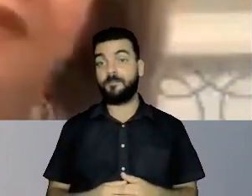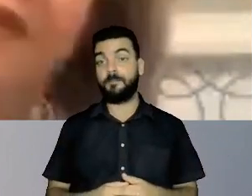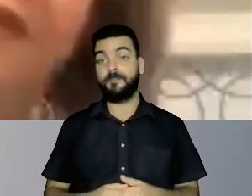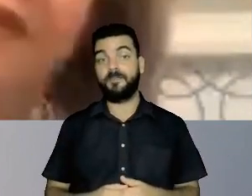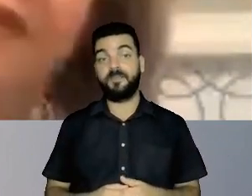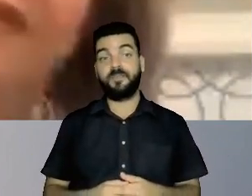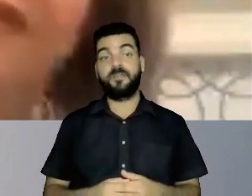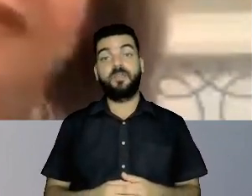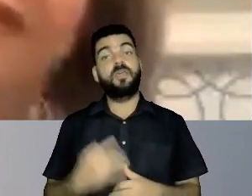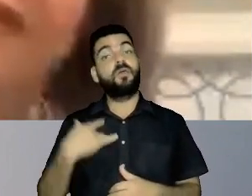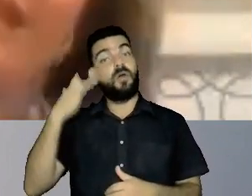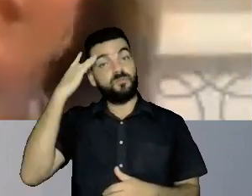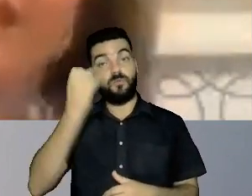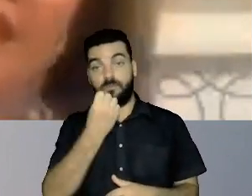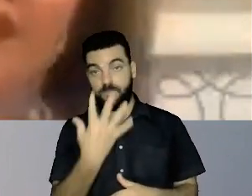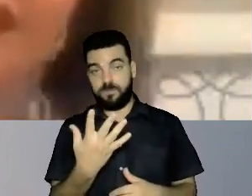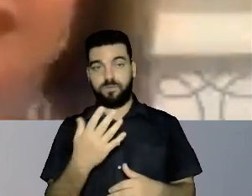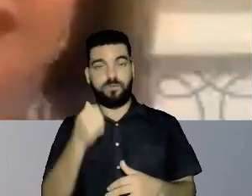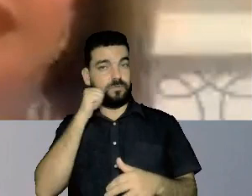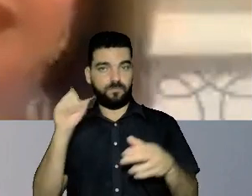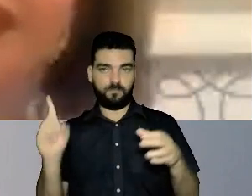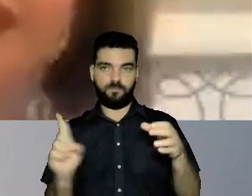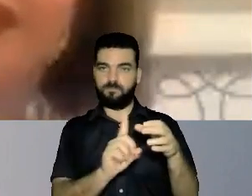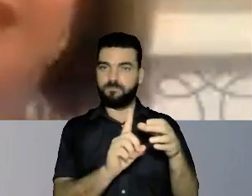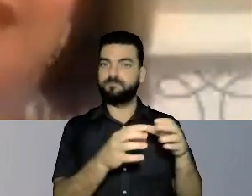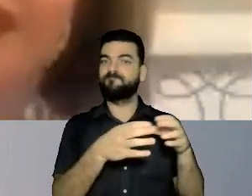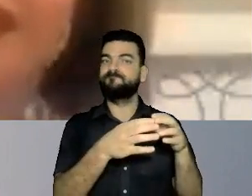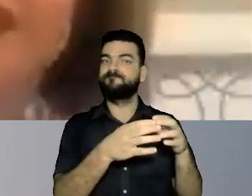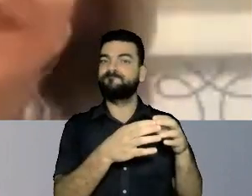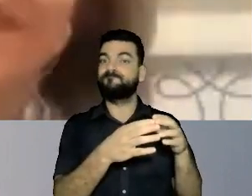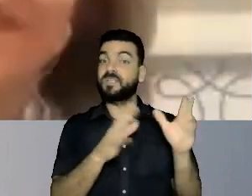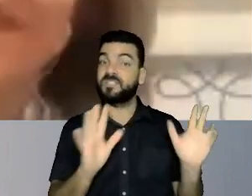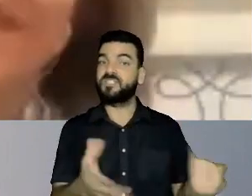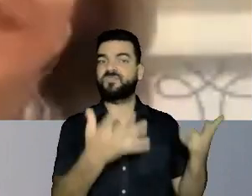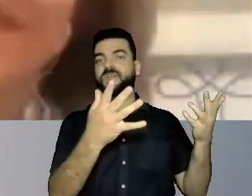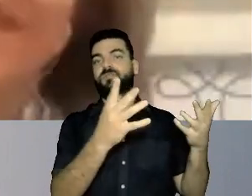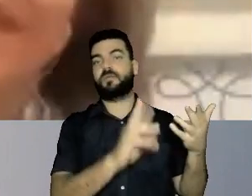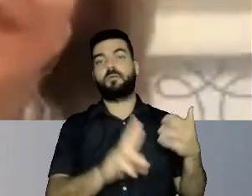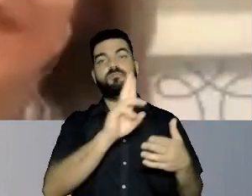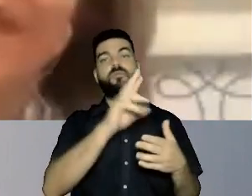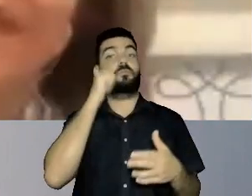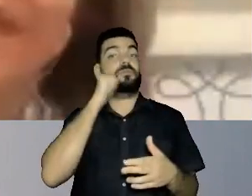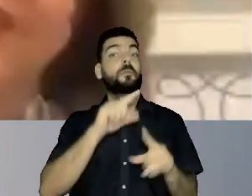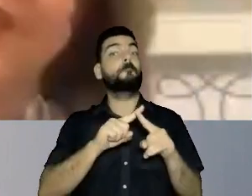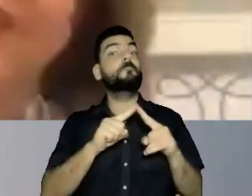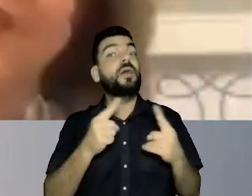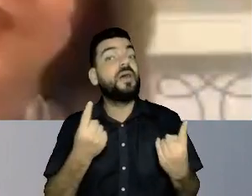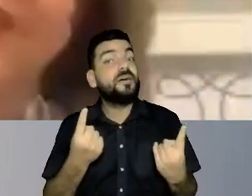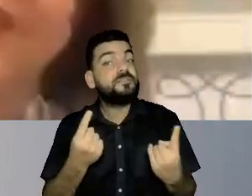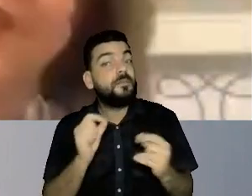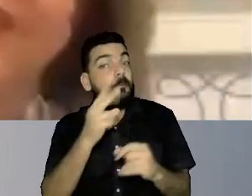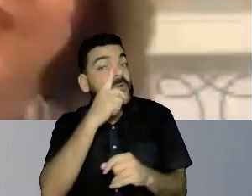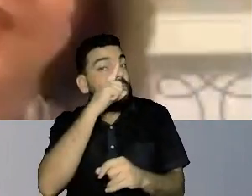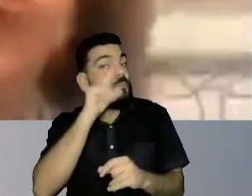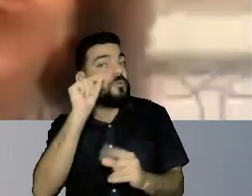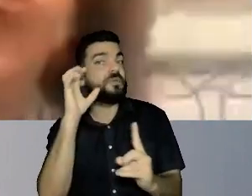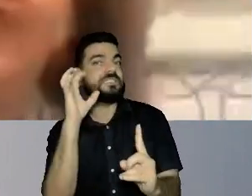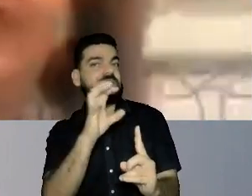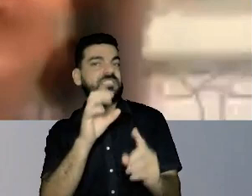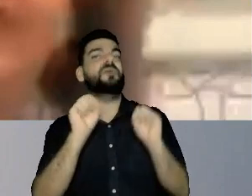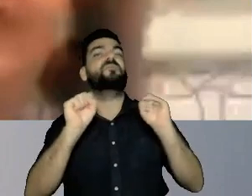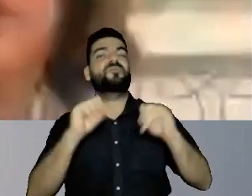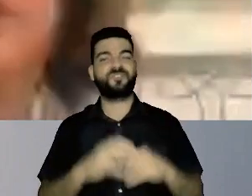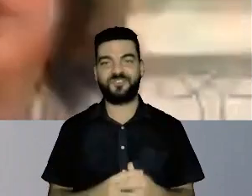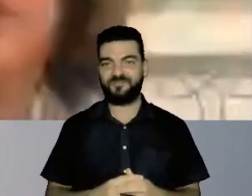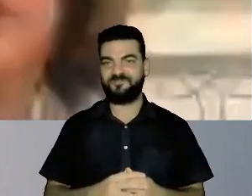né, legitimando. Se tem um lado positivo, é justamente o lado da representação. Então, a mulher